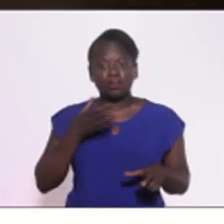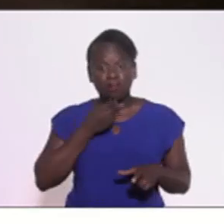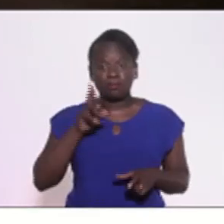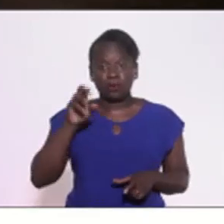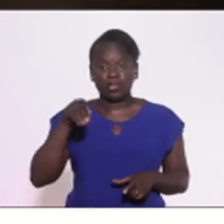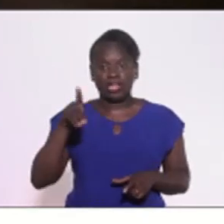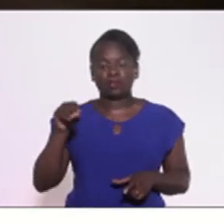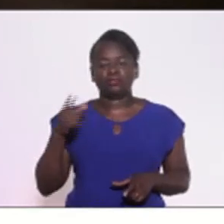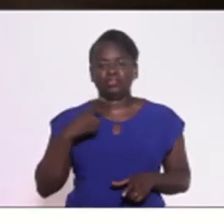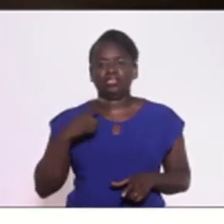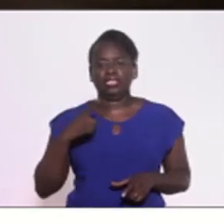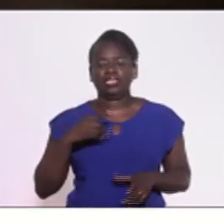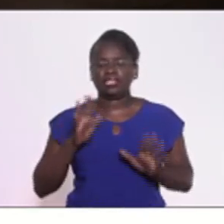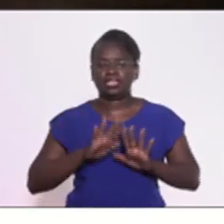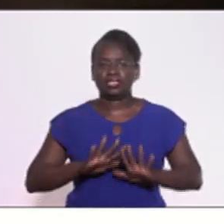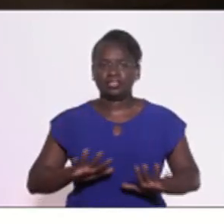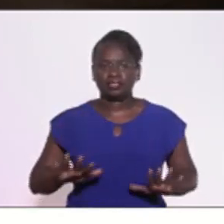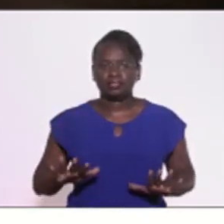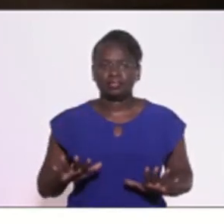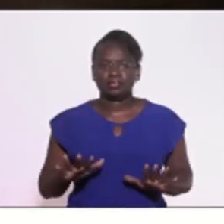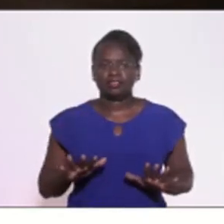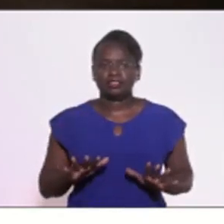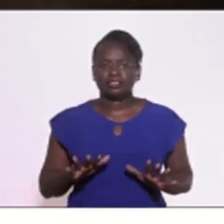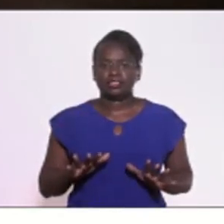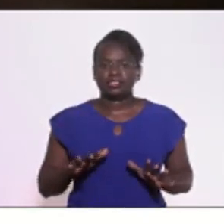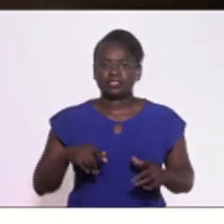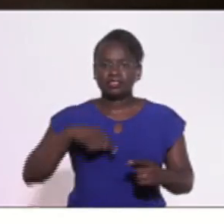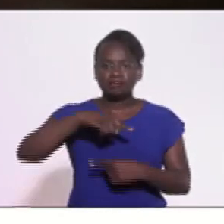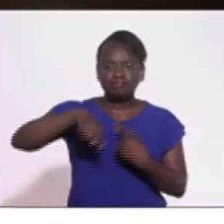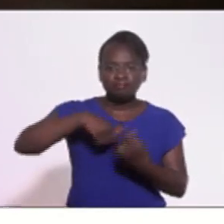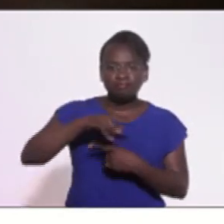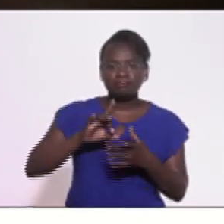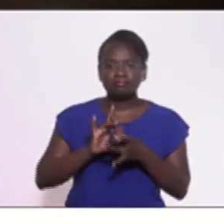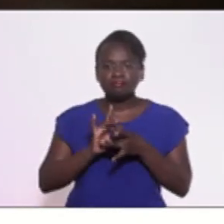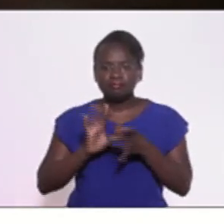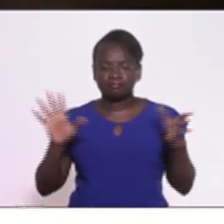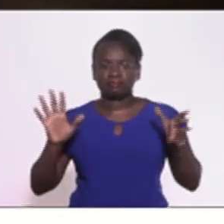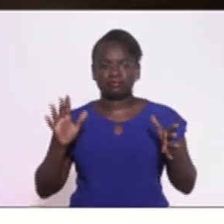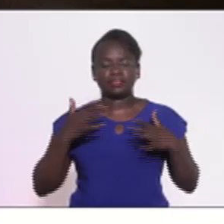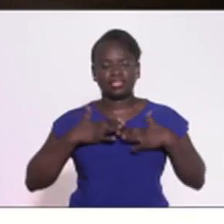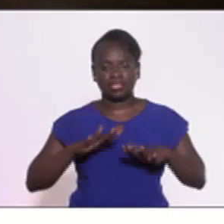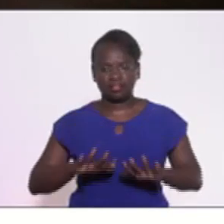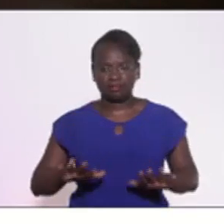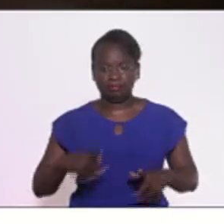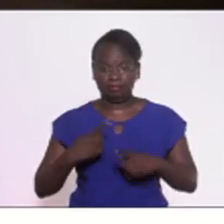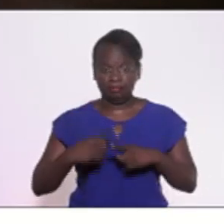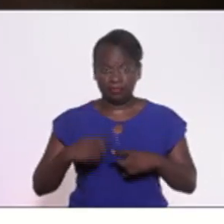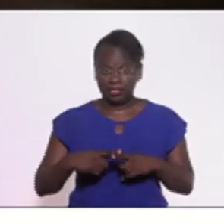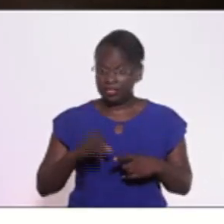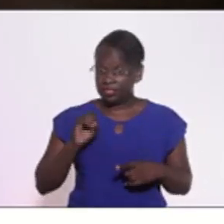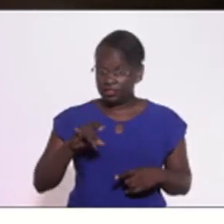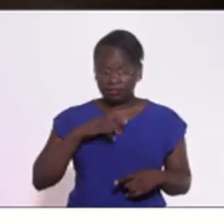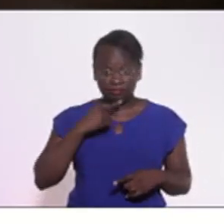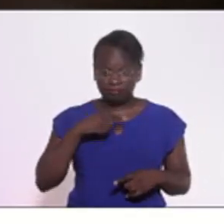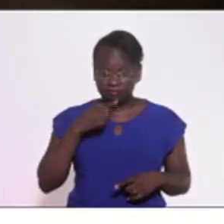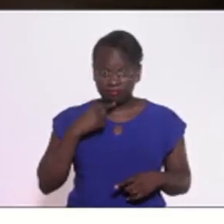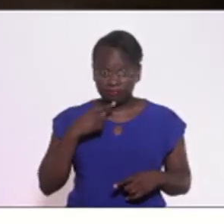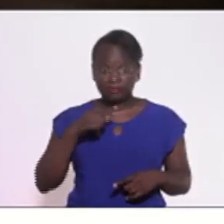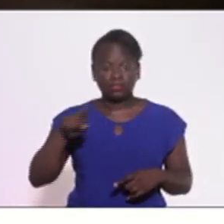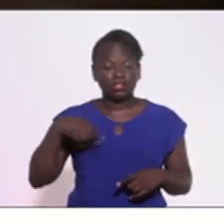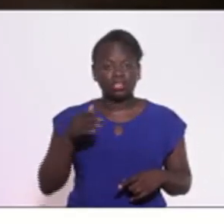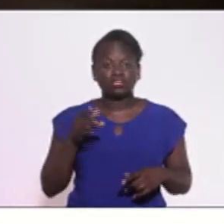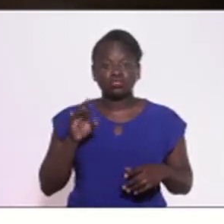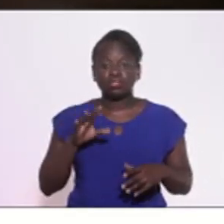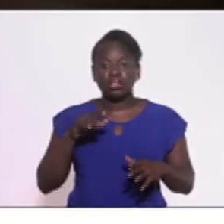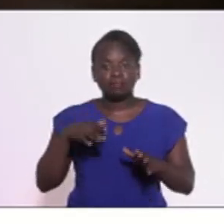a serenidade de conviver com a liberdade com serenidade, porque senão nós teremos apenas